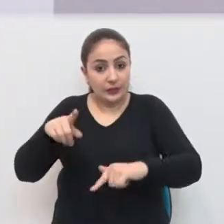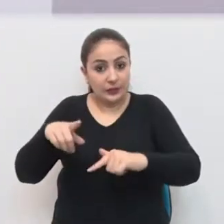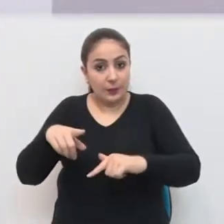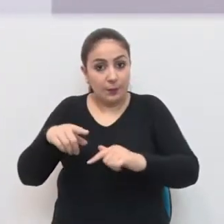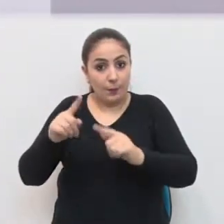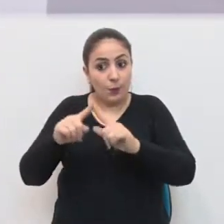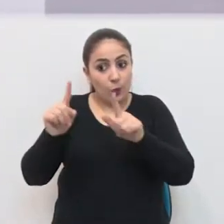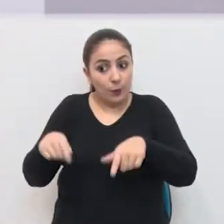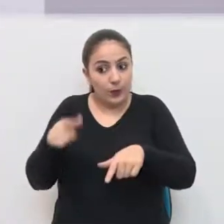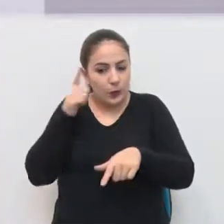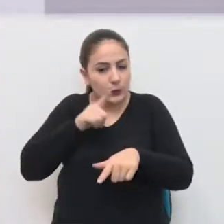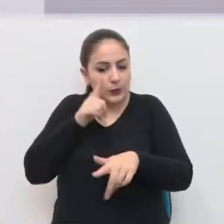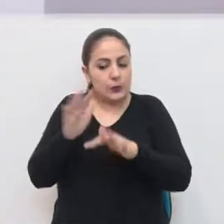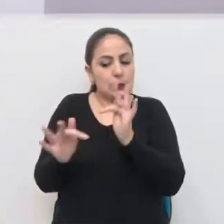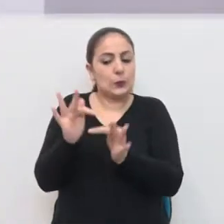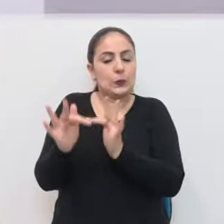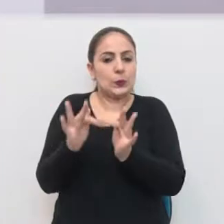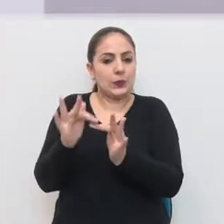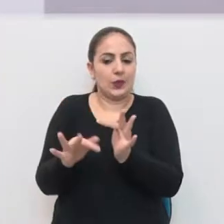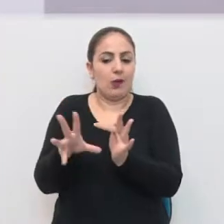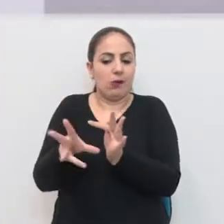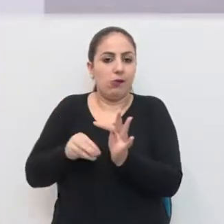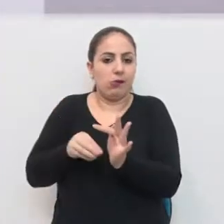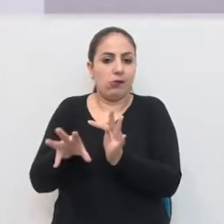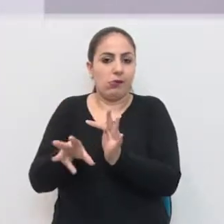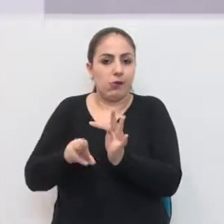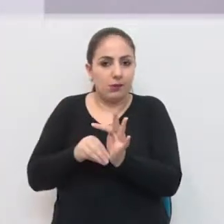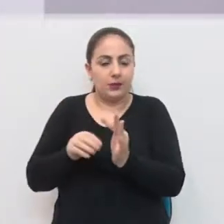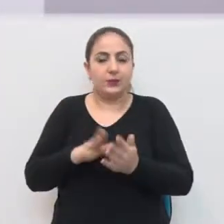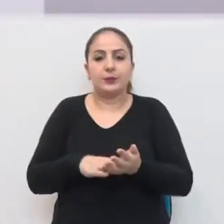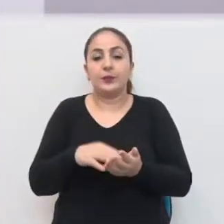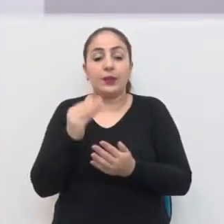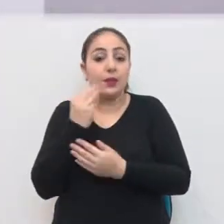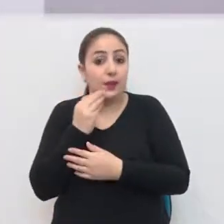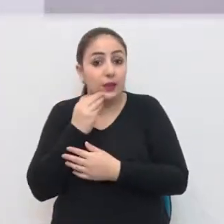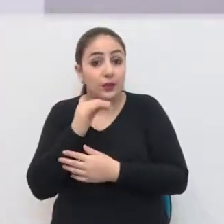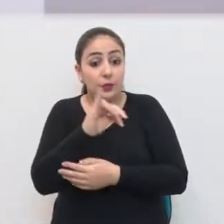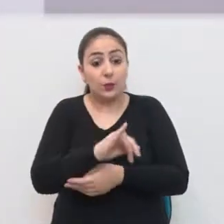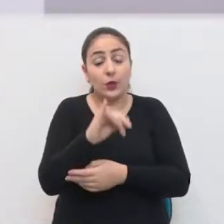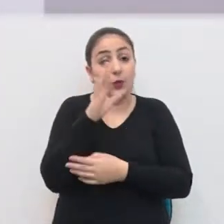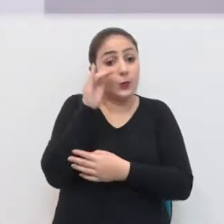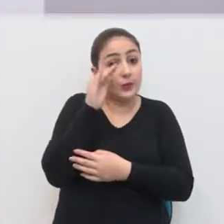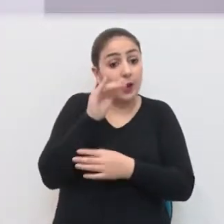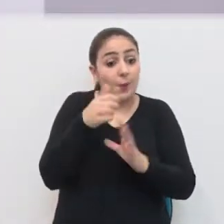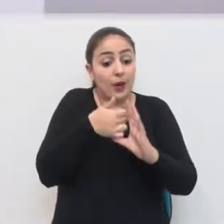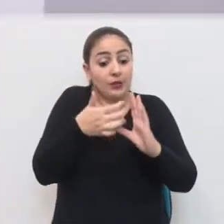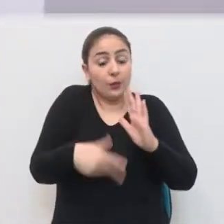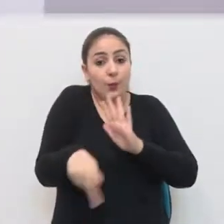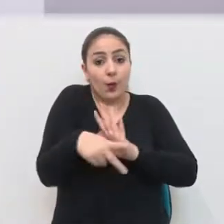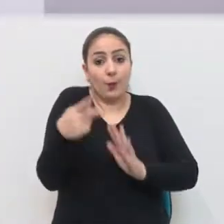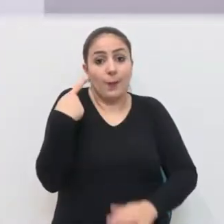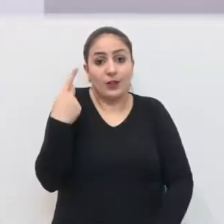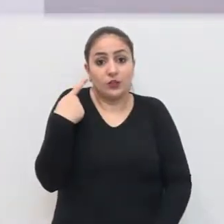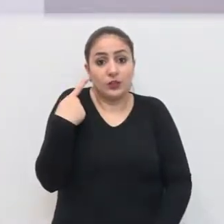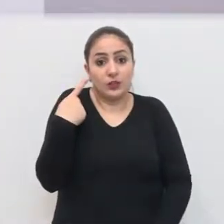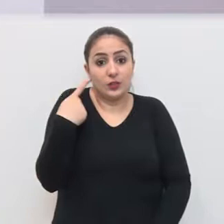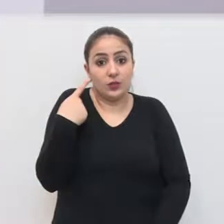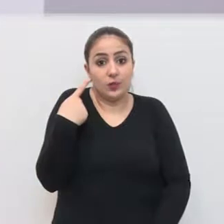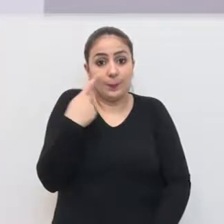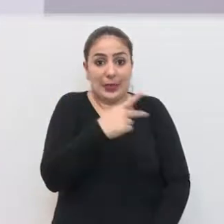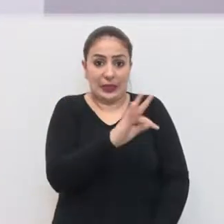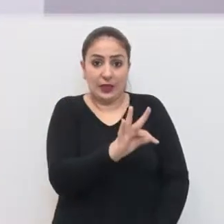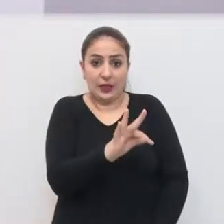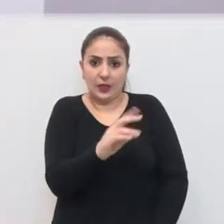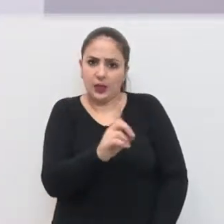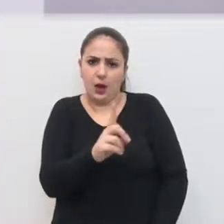o funcionamento da máquina pública. E isso não é, claro, importa observar uma característica só do Partido dos